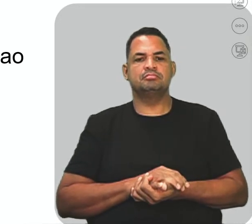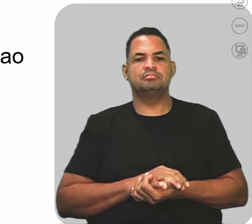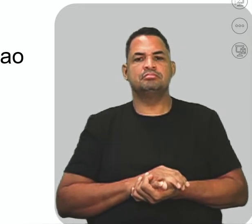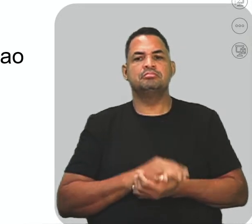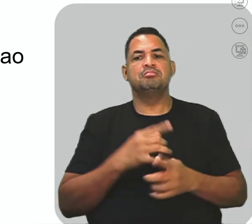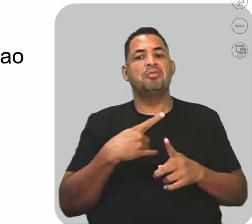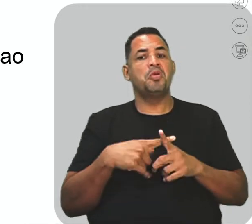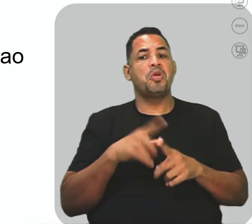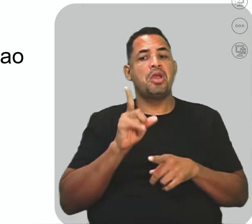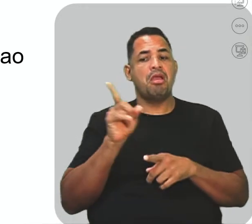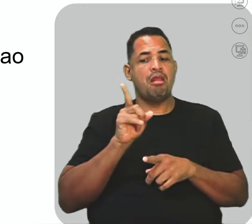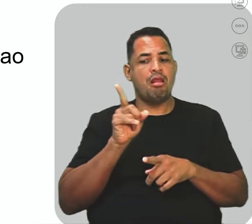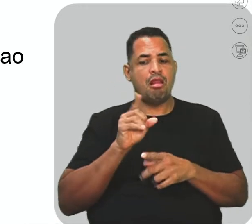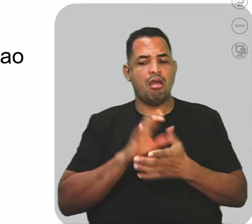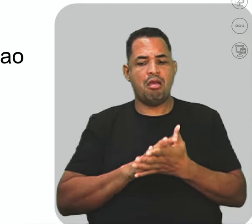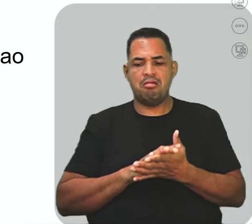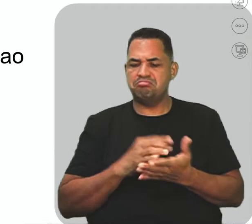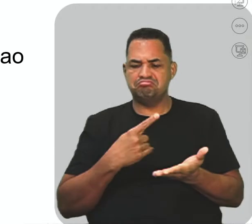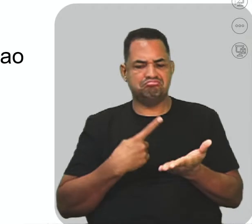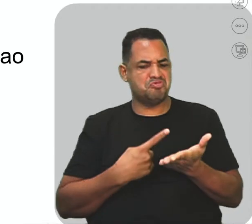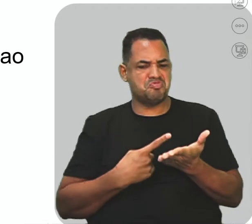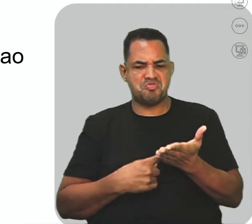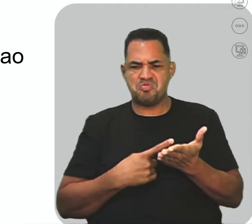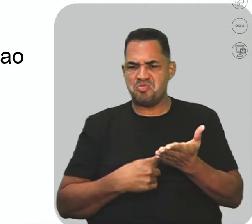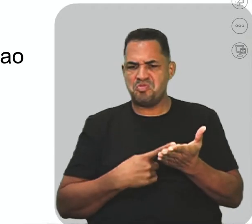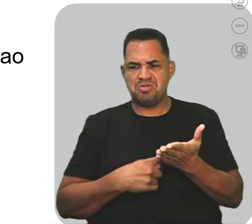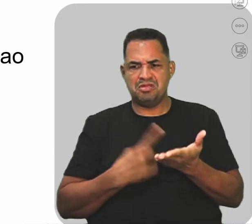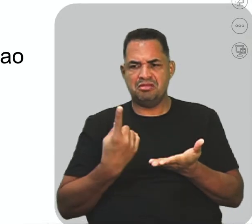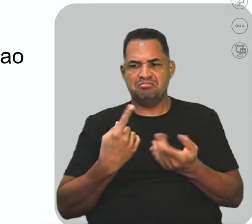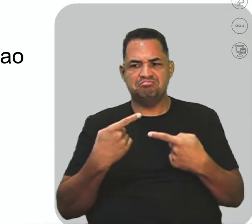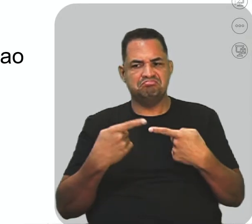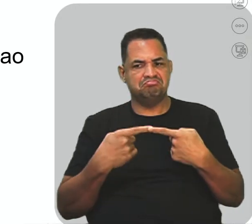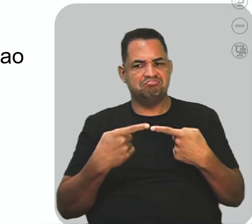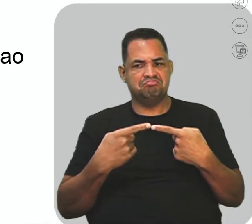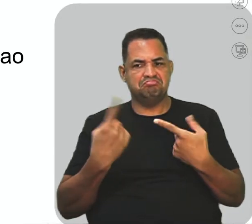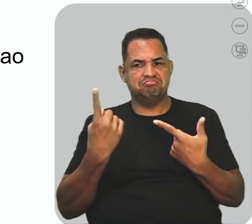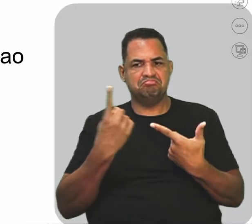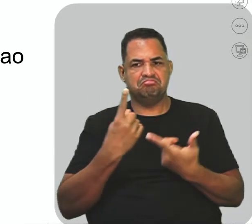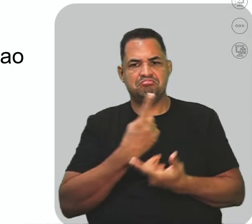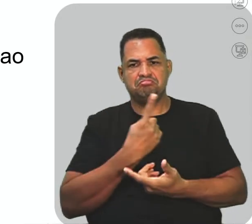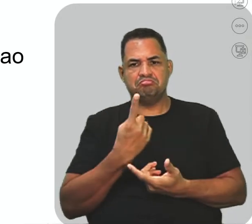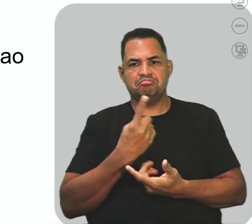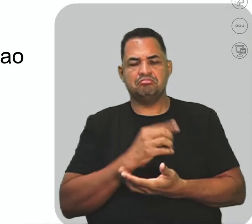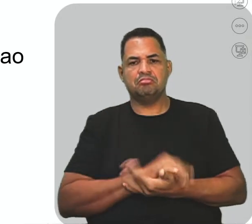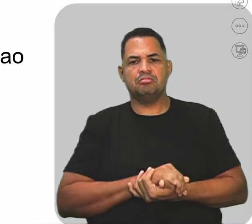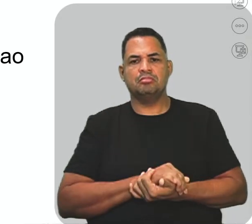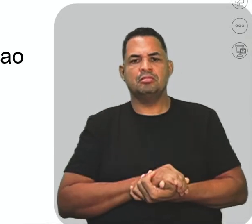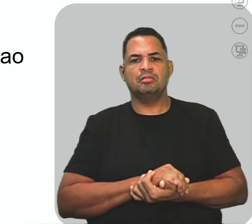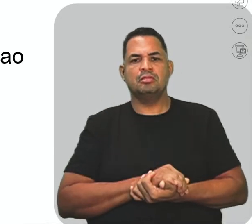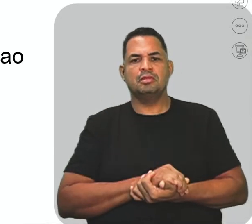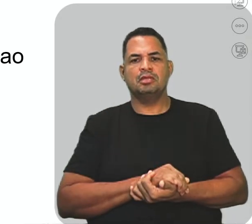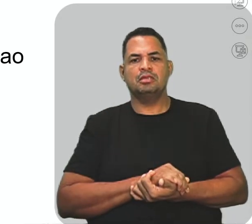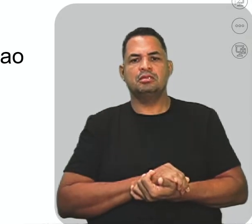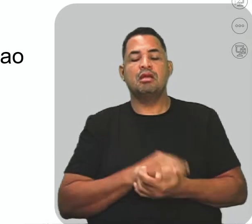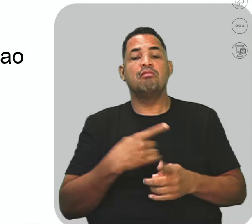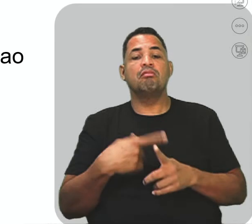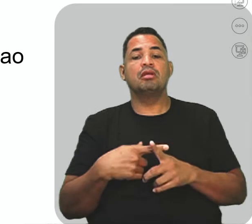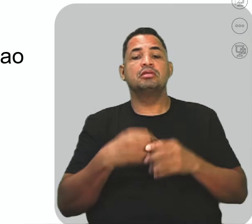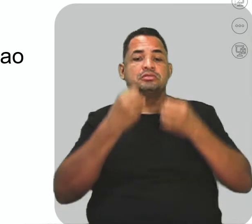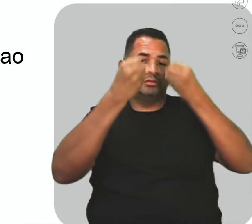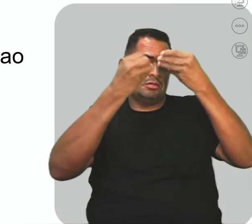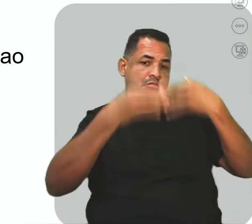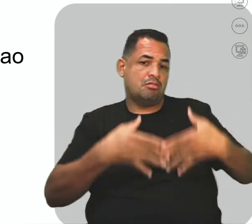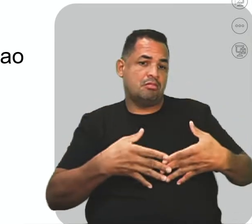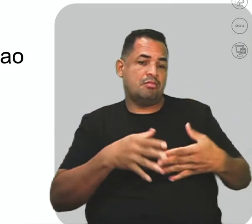porque ela não combinava mesmo com você. Segunda oração, nós já temos aqui o quê? A explicação,